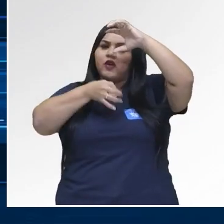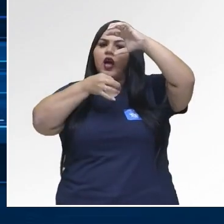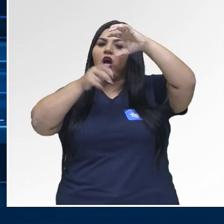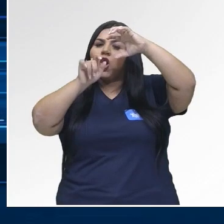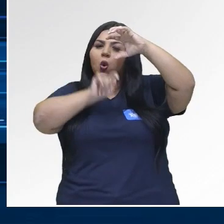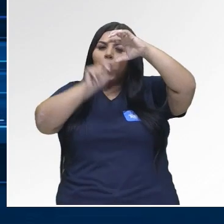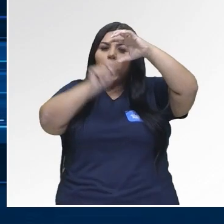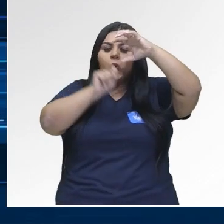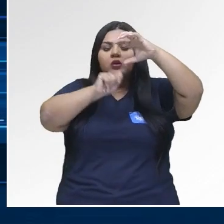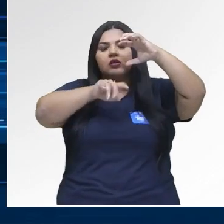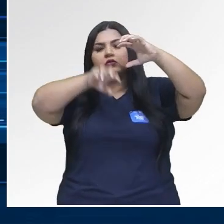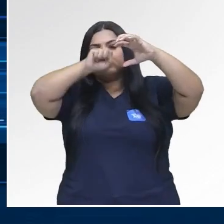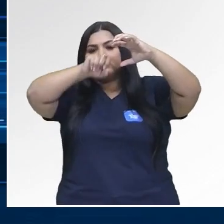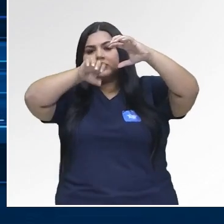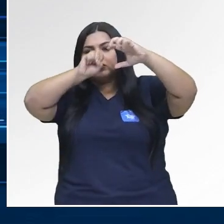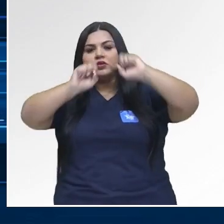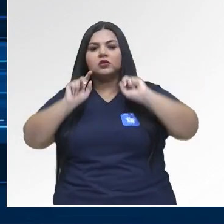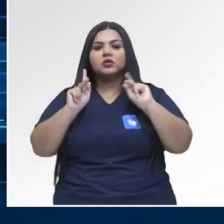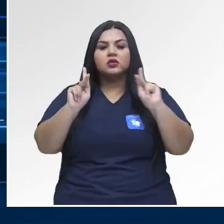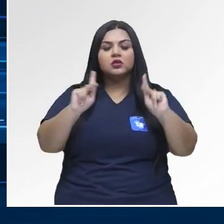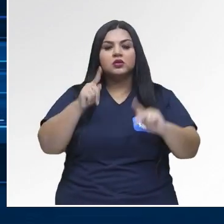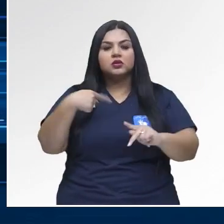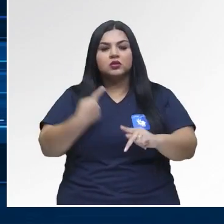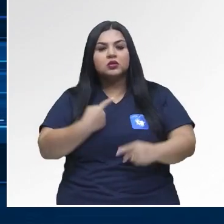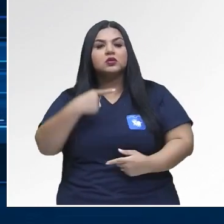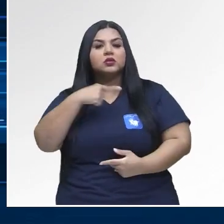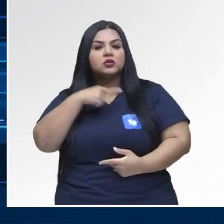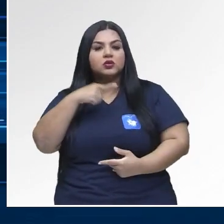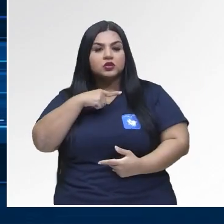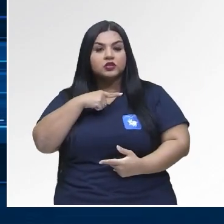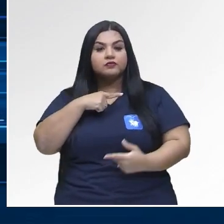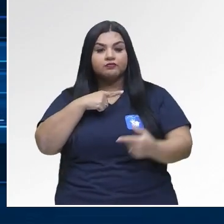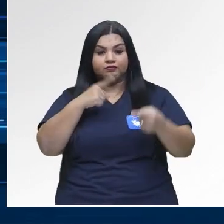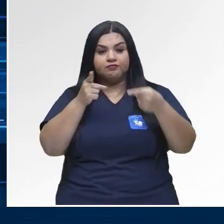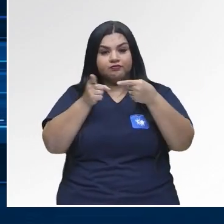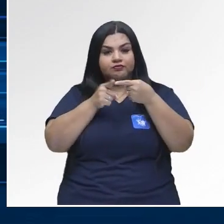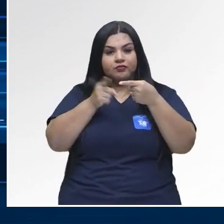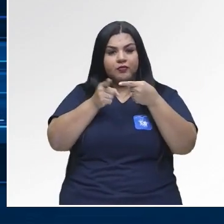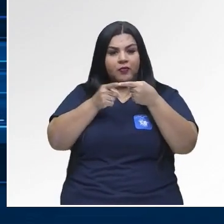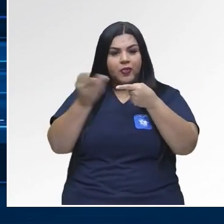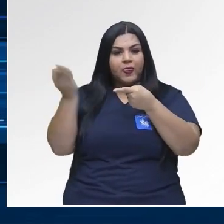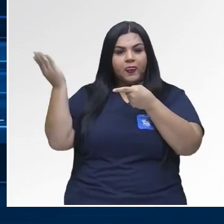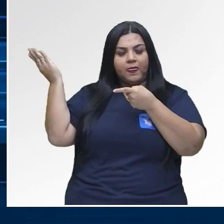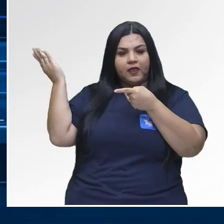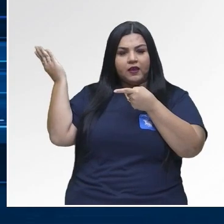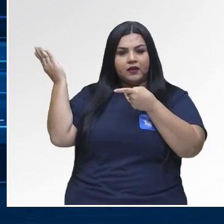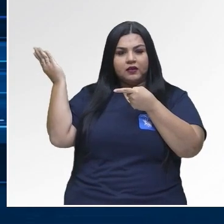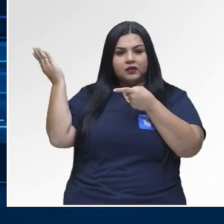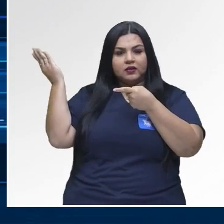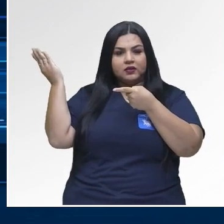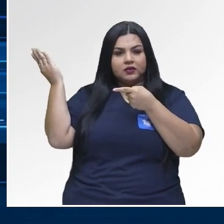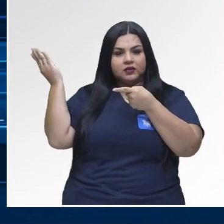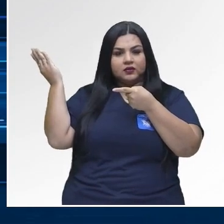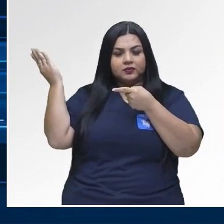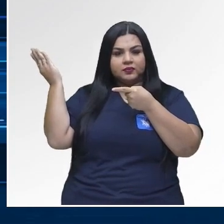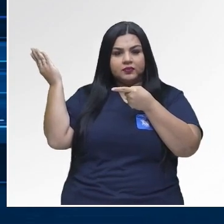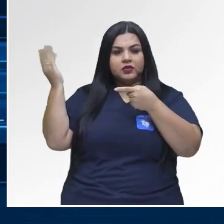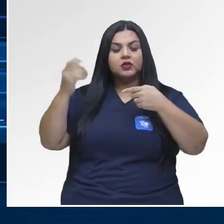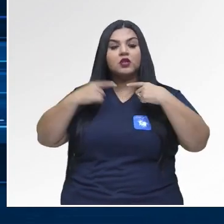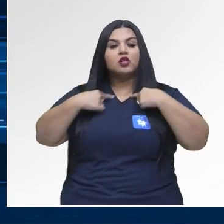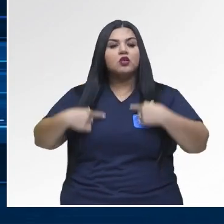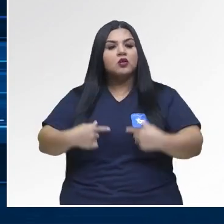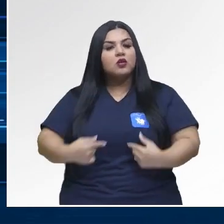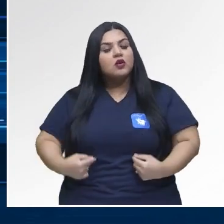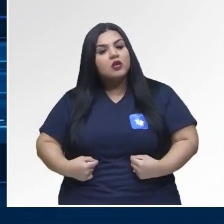da respiração, tá bom? Então a gente tem receptores de estiramento no parênquima pulmonar que